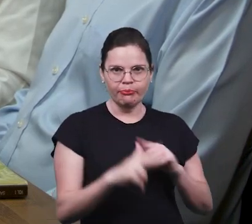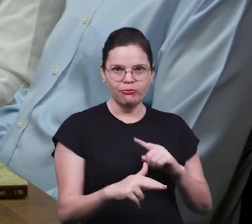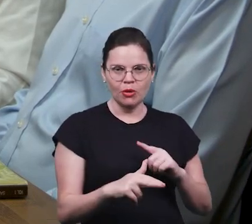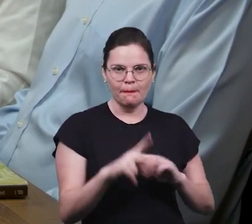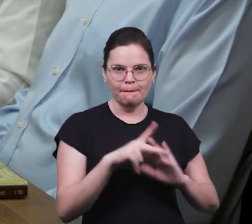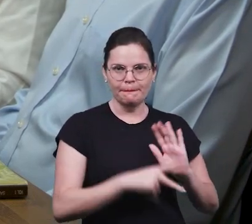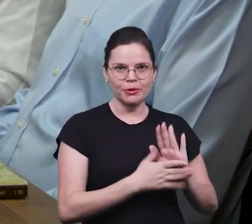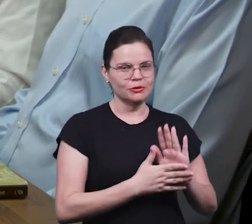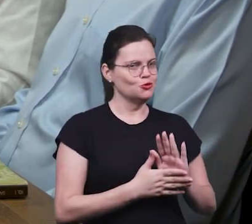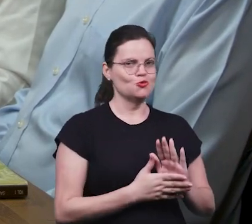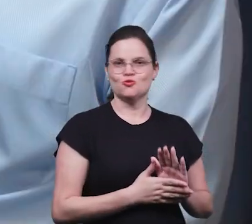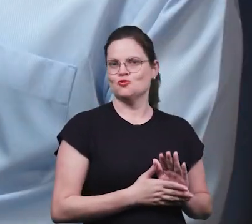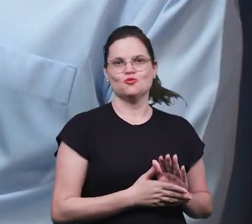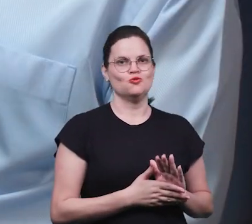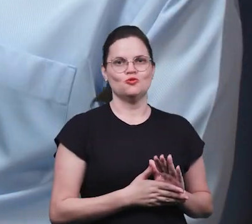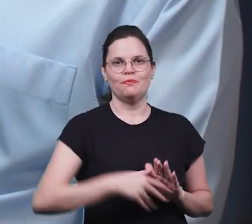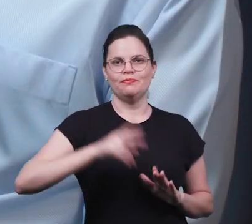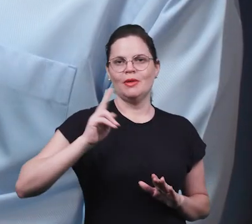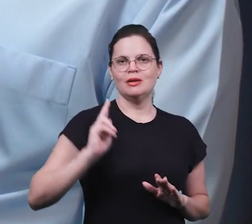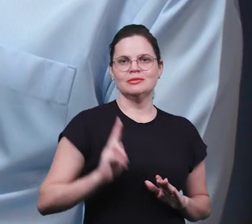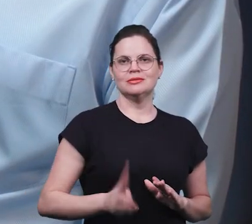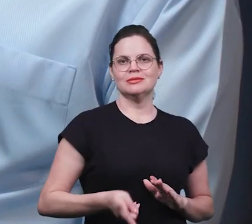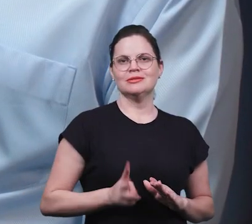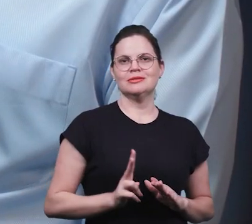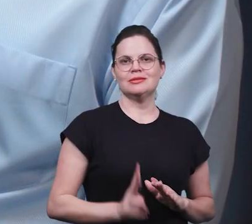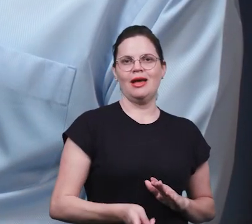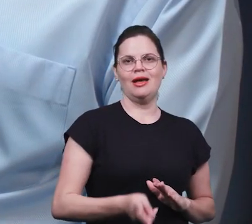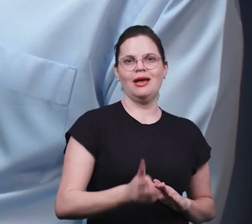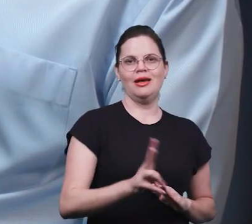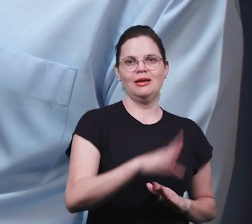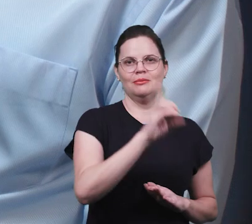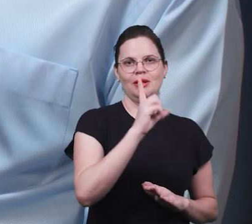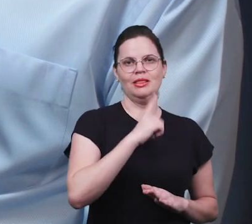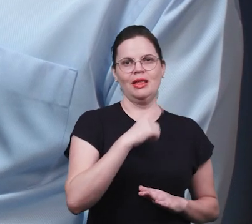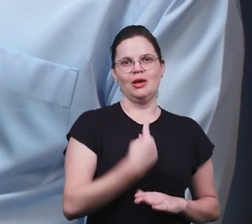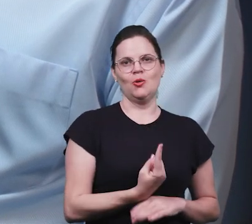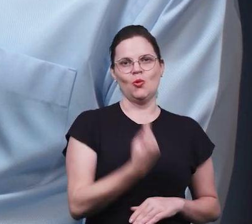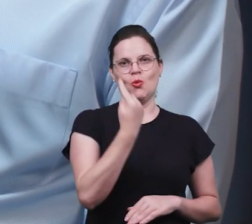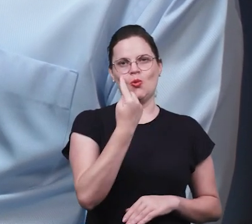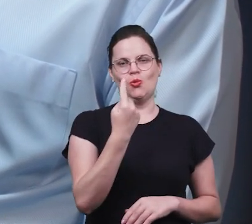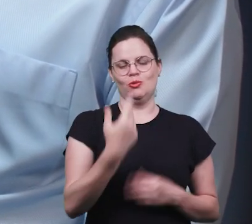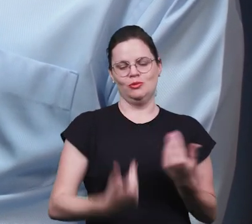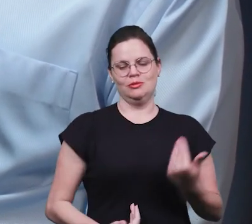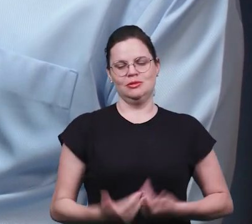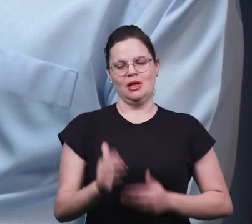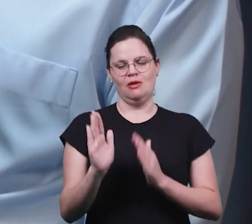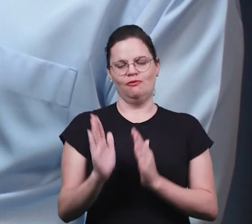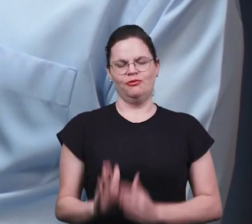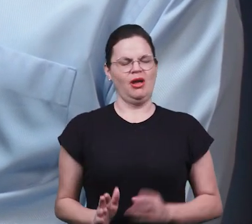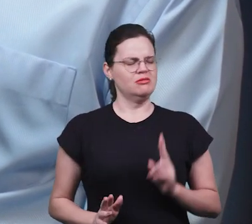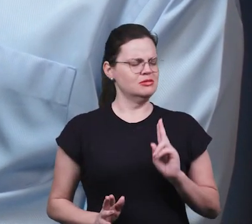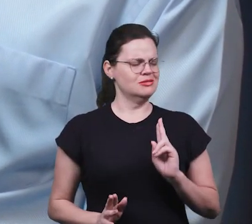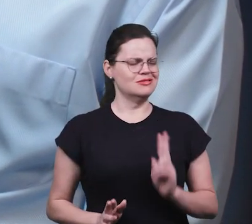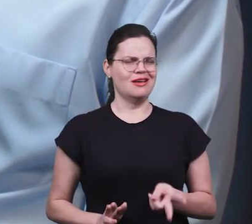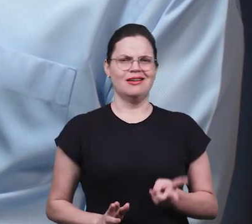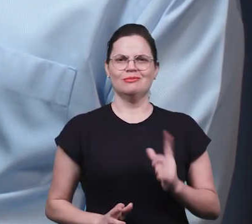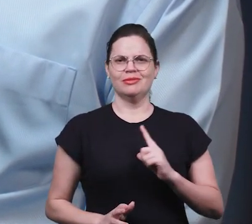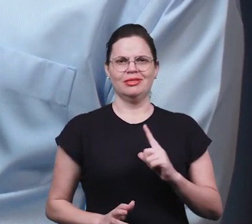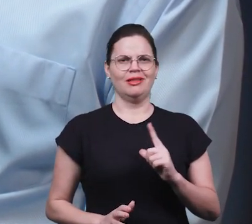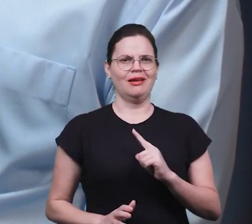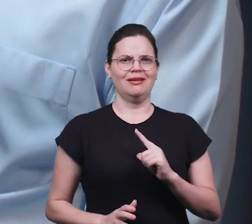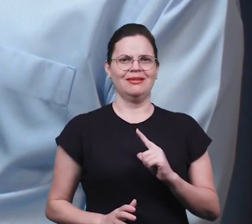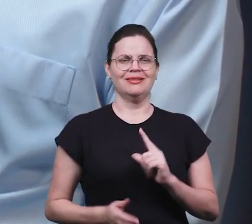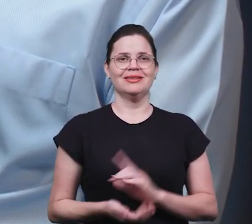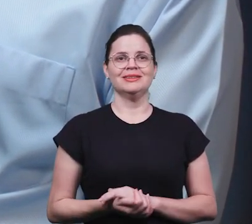Essa é sempre uma verdade. Deus sempre teve um remanescente fiel ao longo da história. Nós falamos no início